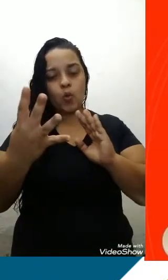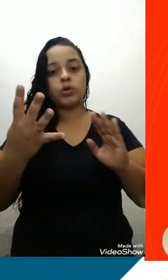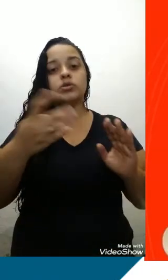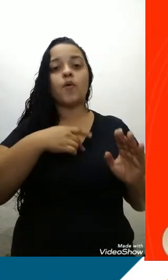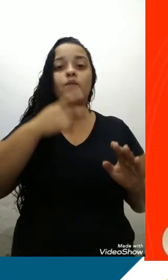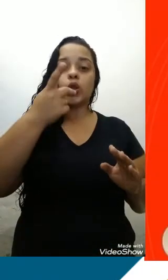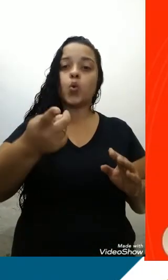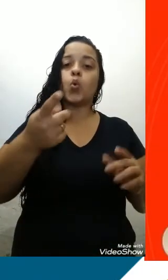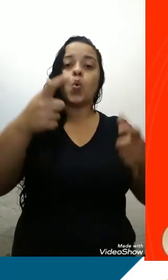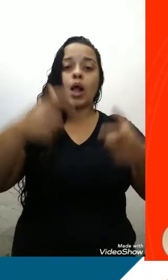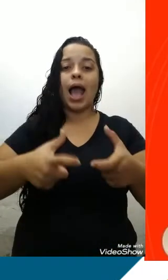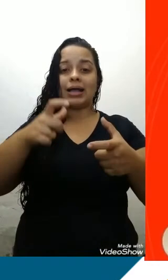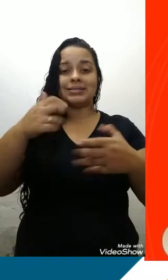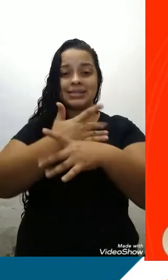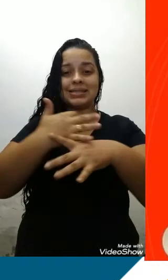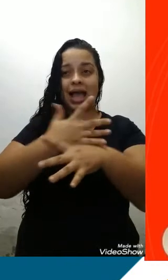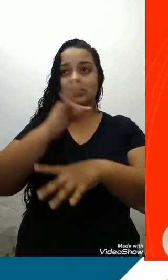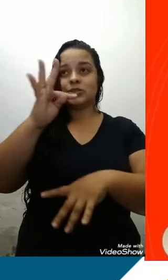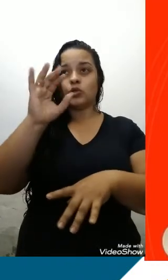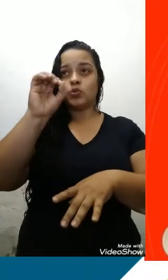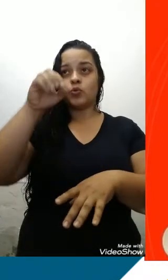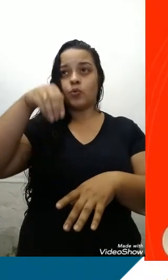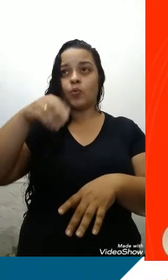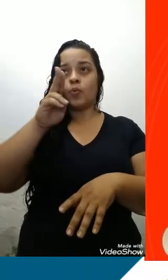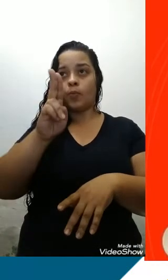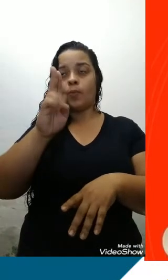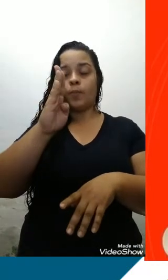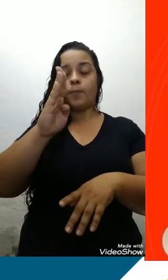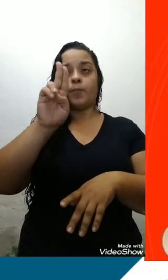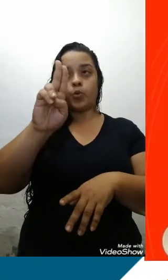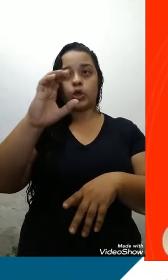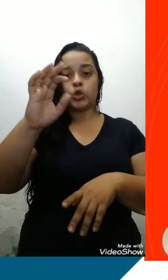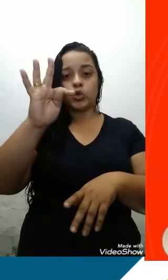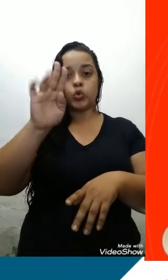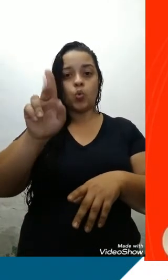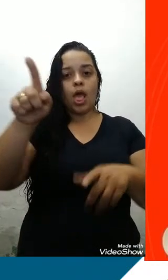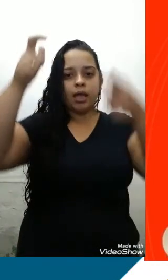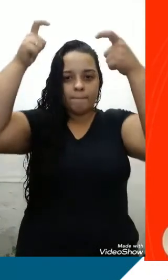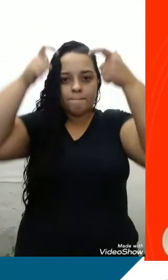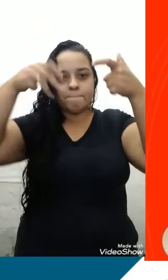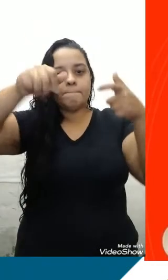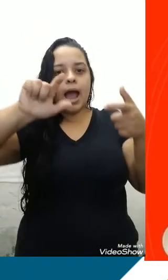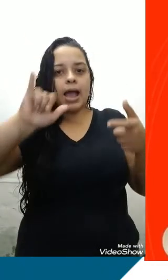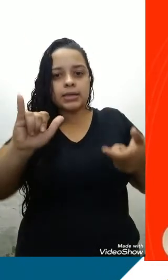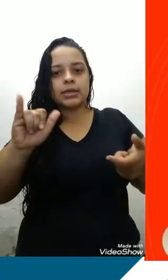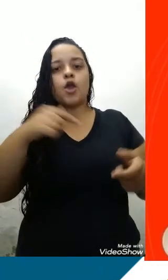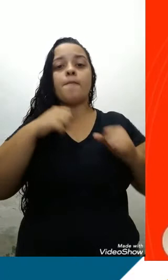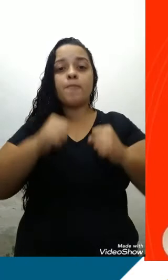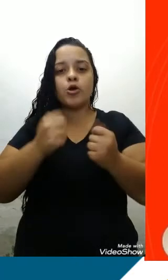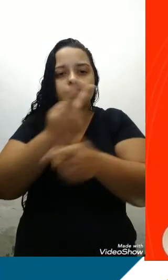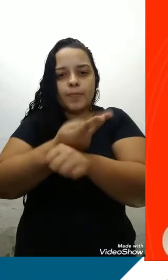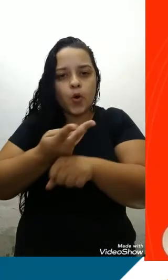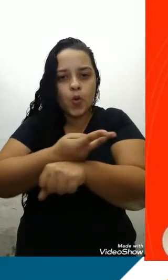que a cidade de Tombuctu, que é uma cidade importante do Império Mali, como um centro comercial, eu já posso procurar nas minhas